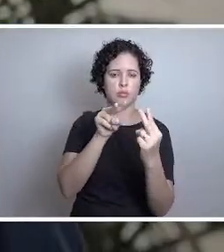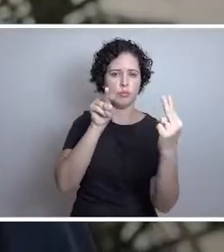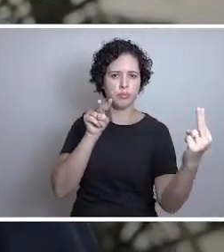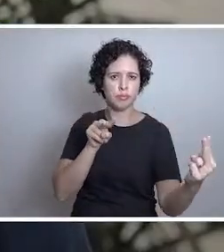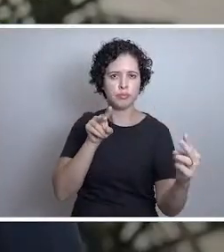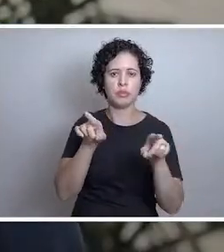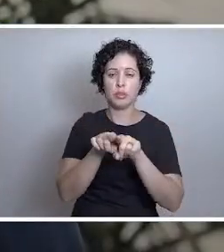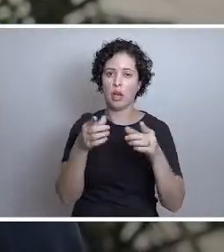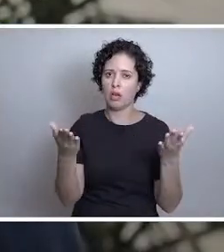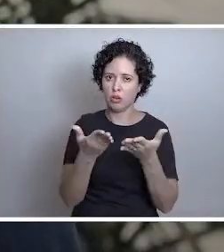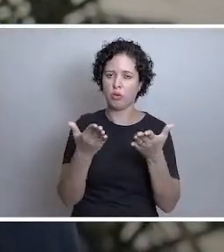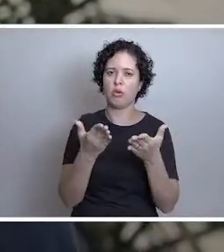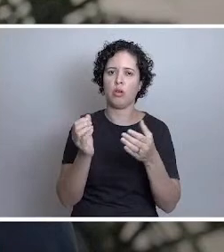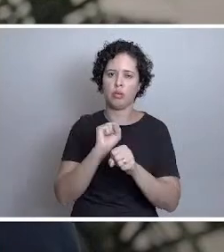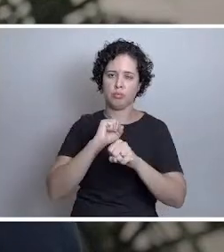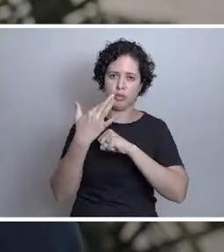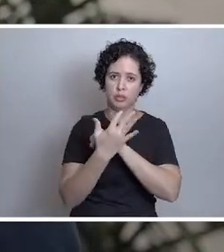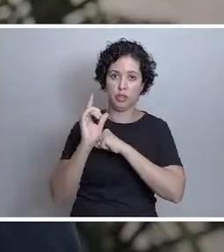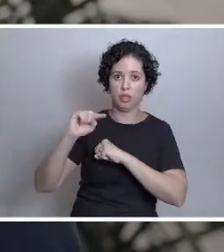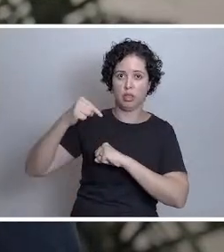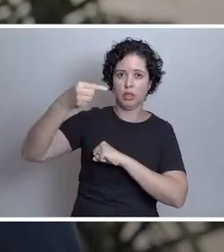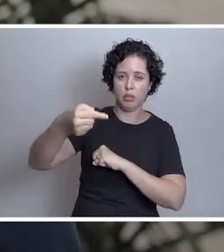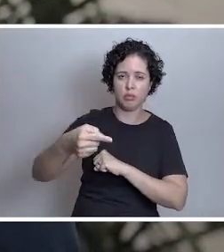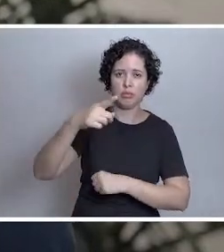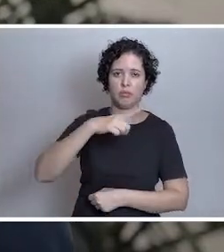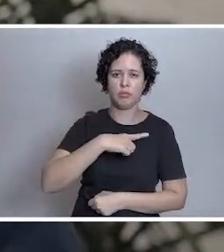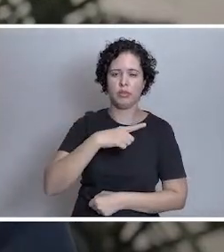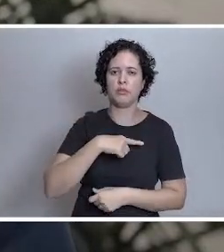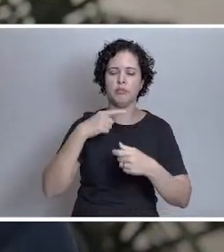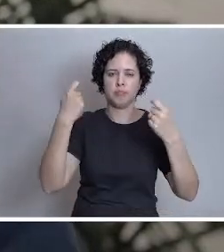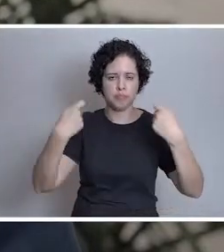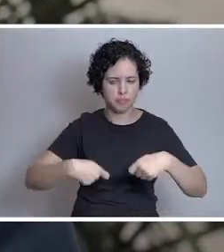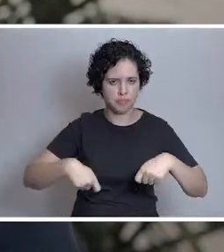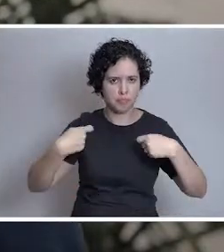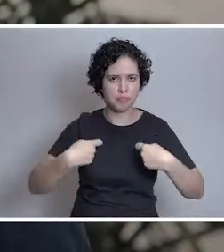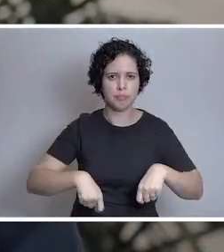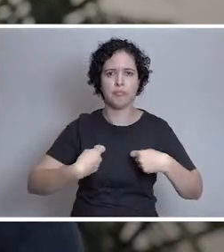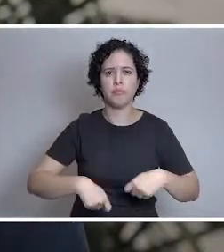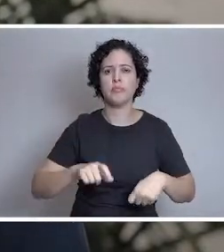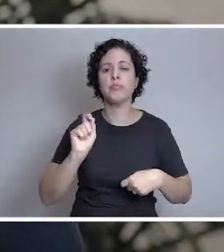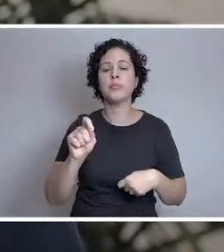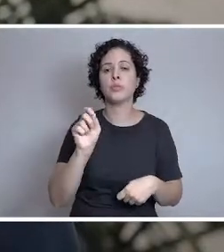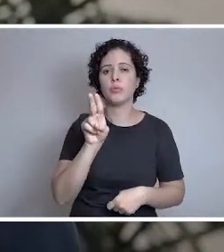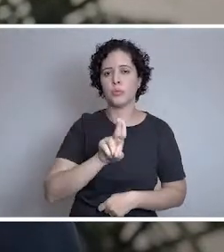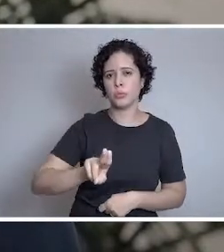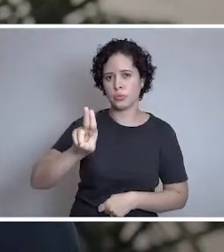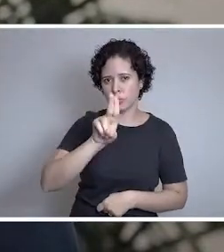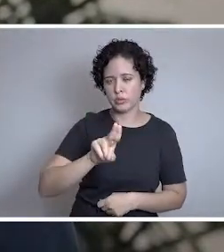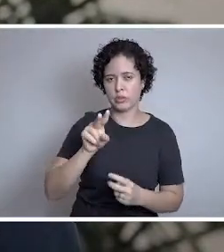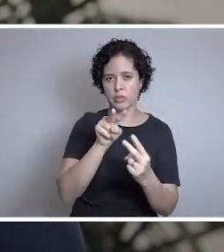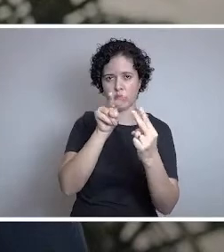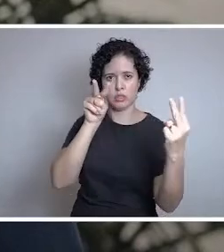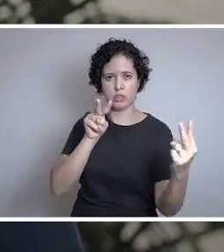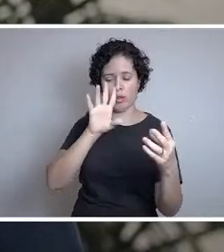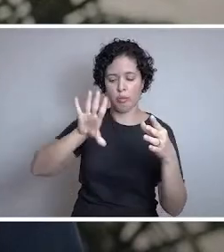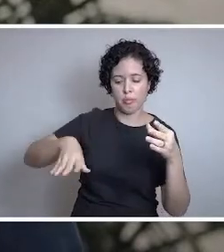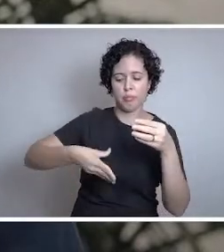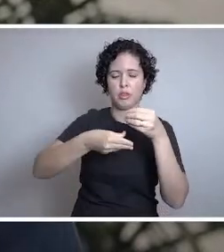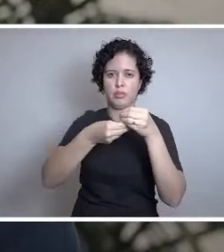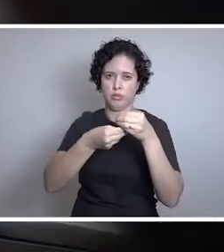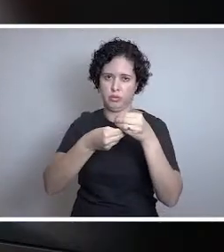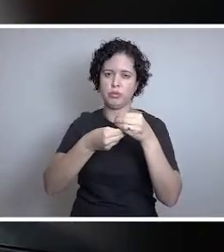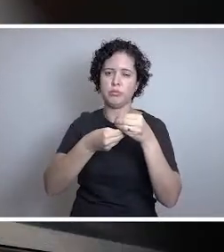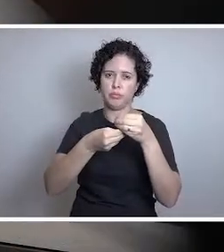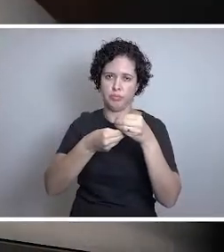nível médio, mas acima de tudo, contribuir para a entrada e a formação de pessoas de nível superior. Rondônia,